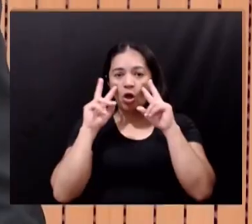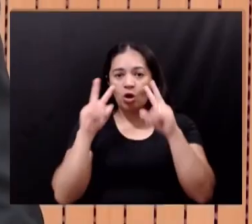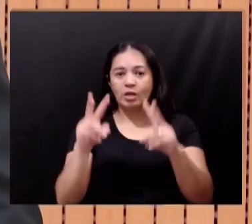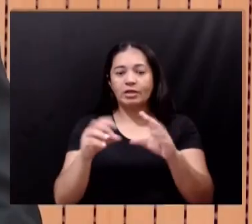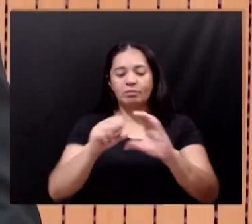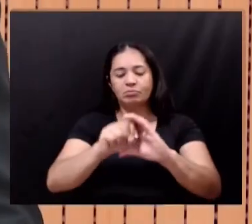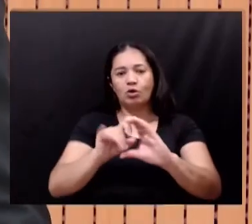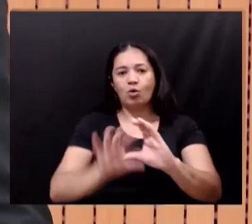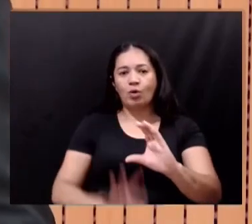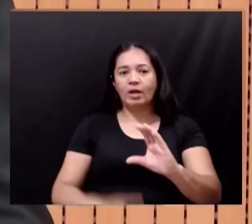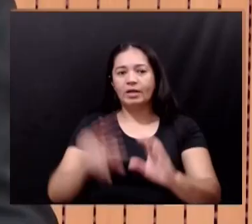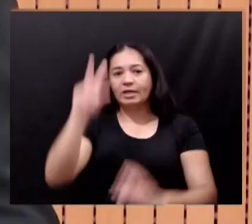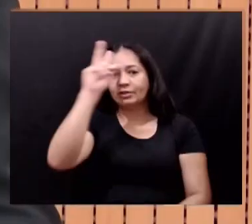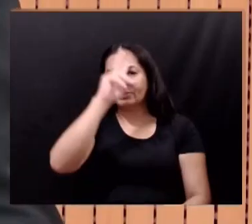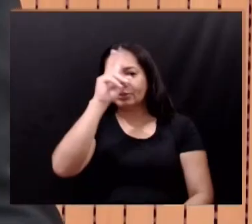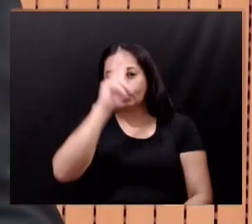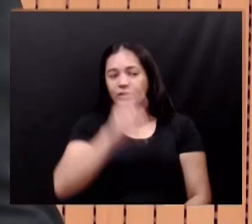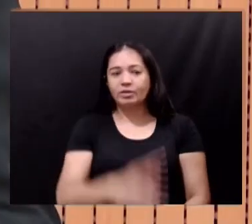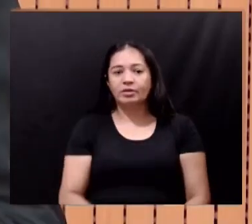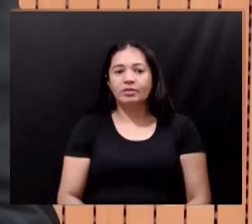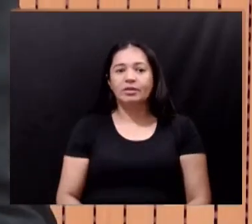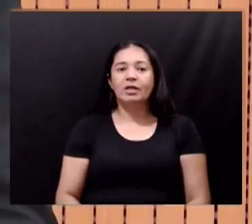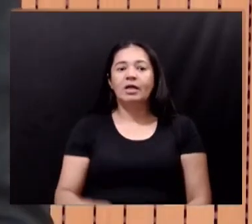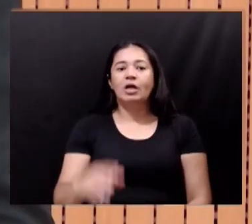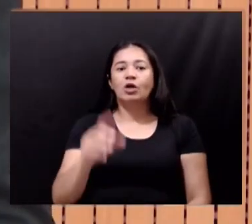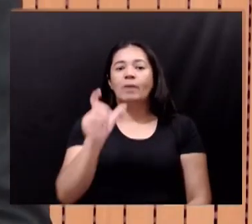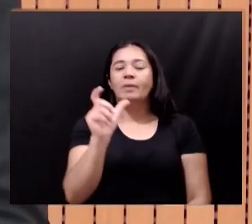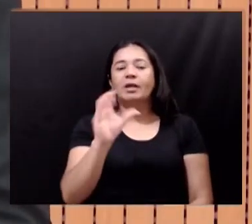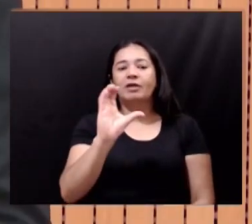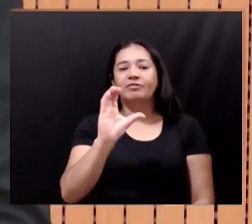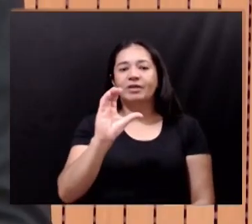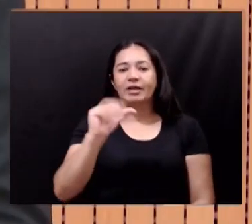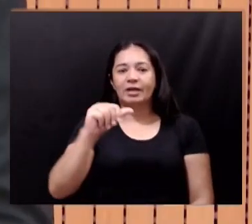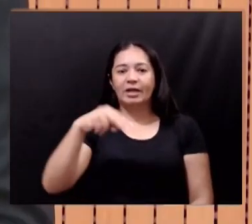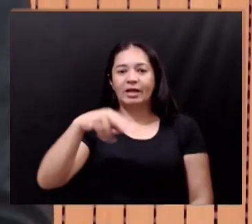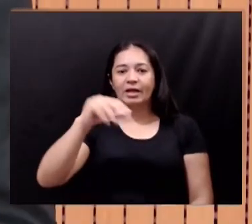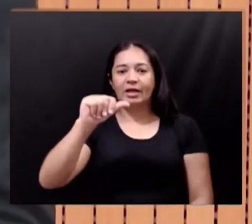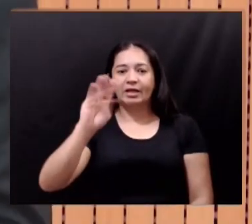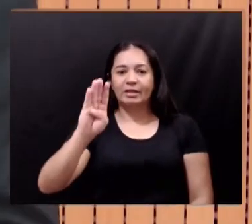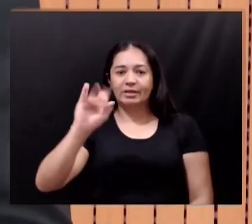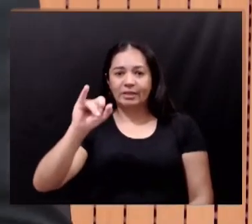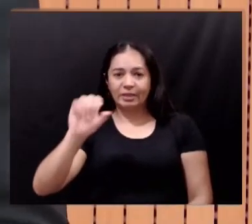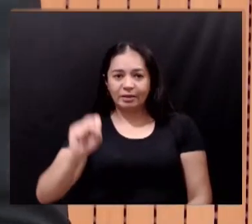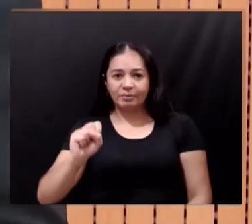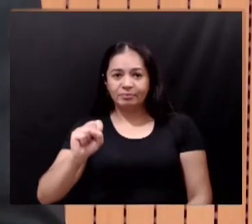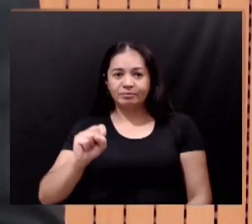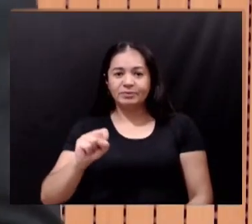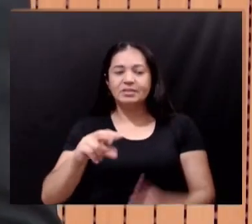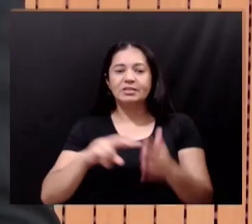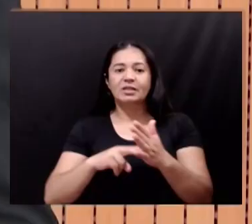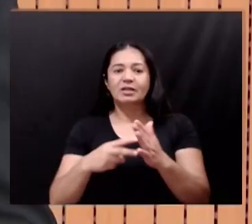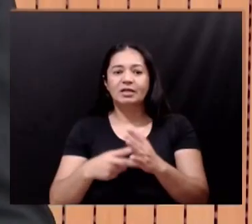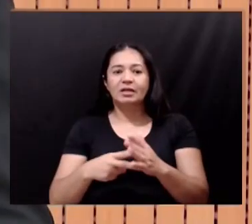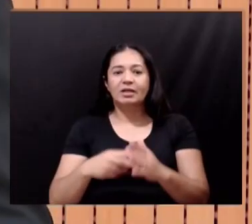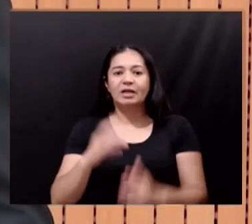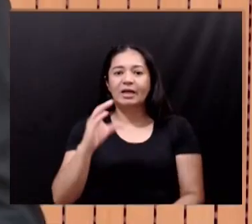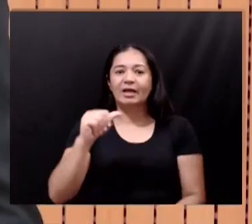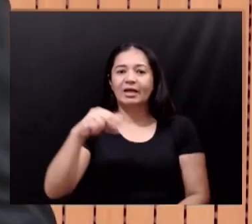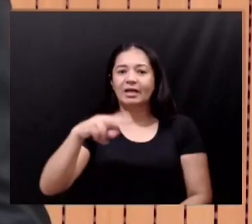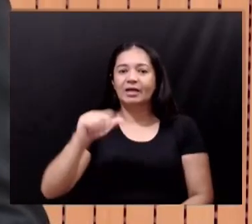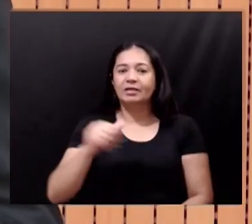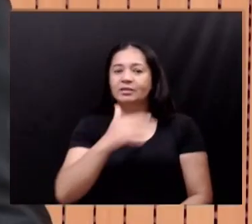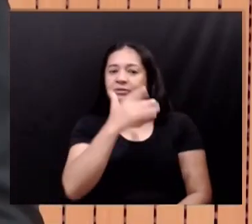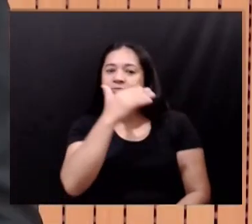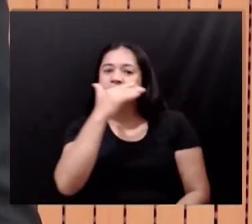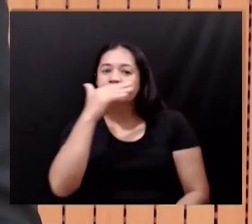cânhamo. A palavra cannabis, né, provavelmente quer dizer cânhamo ou cana aromática, né? E o